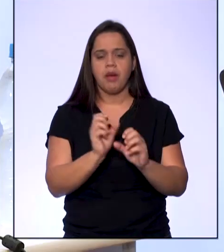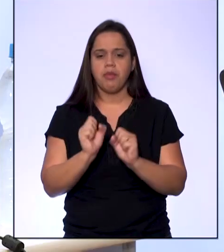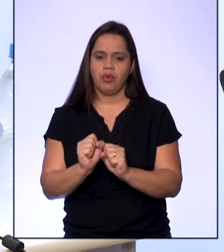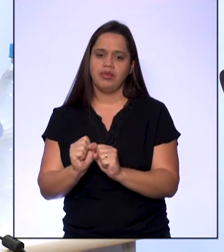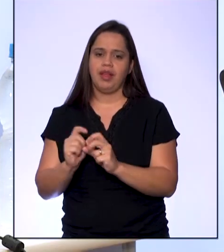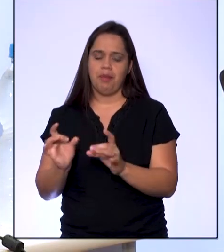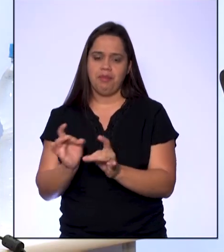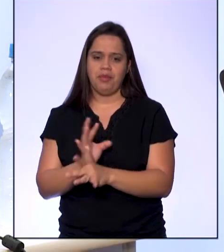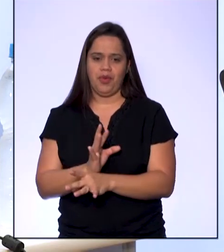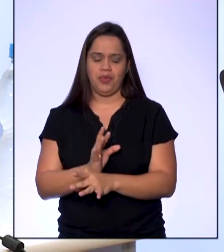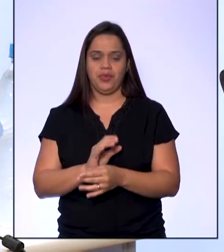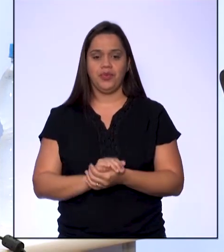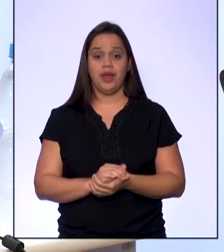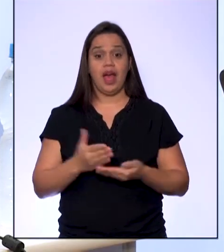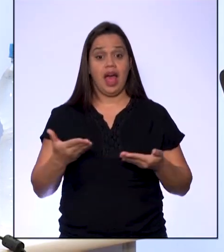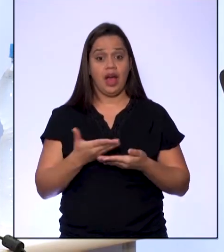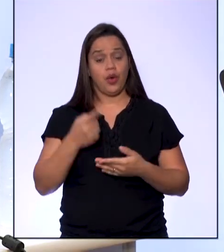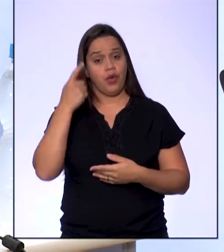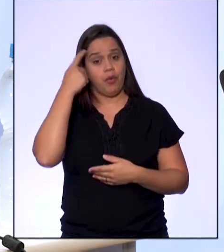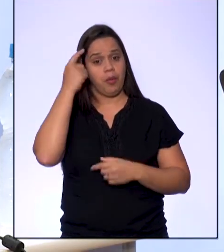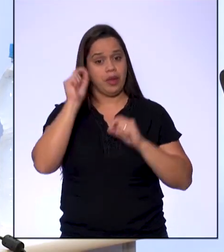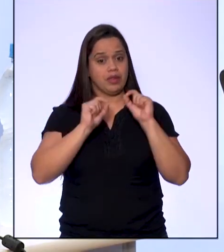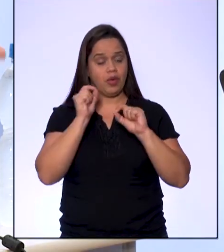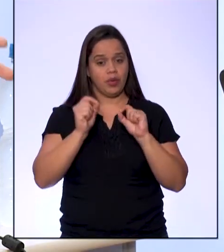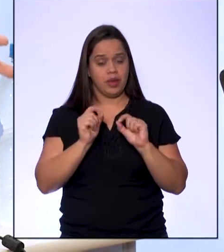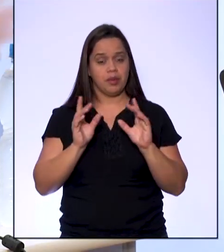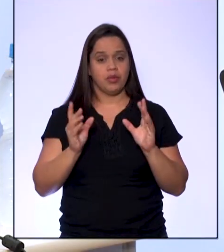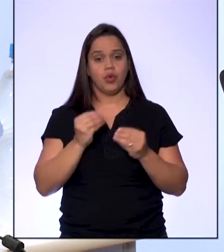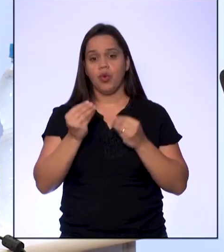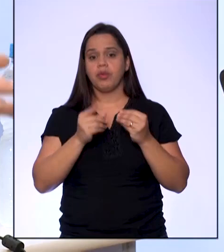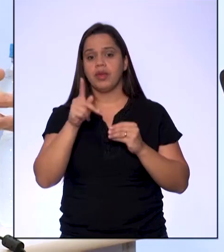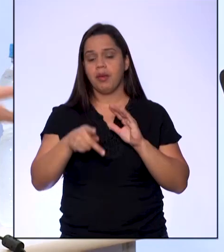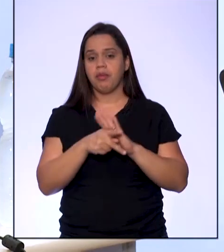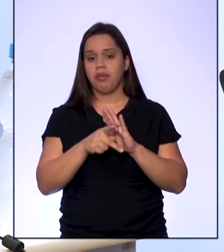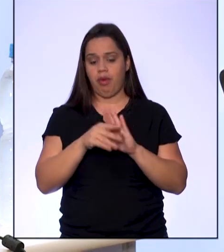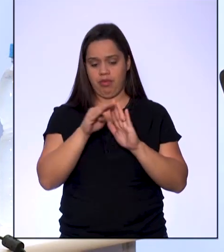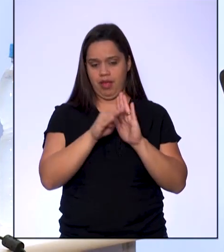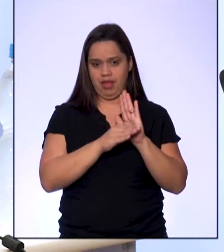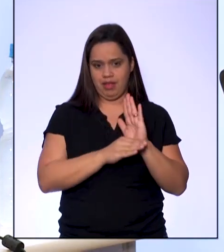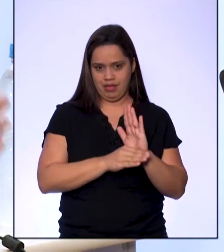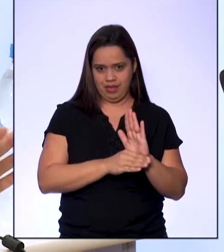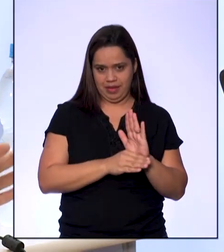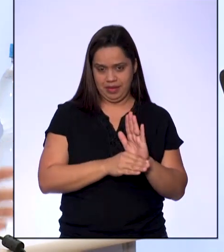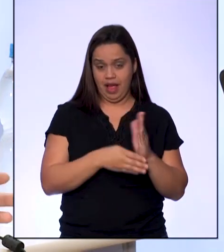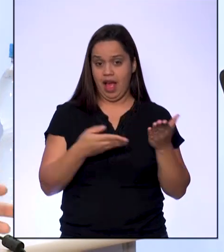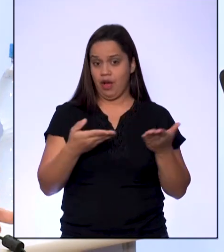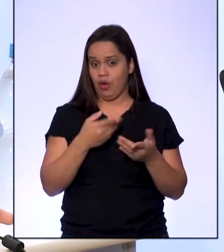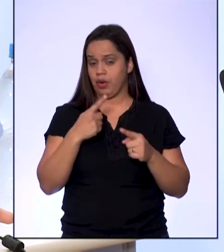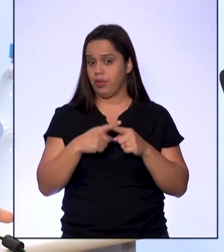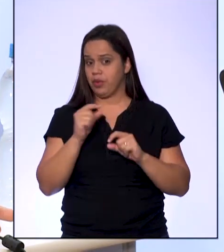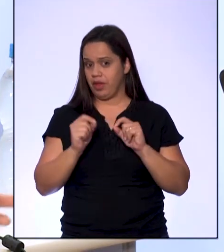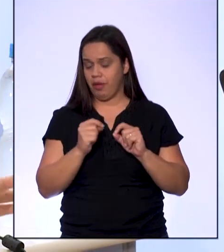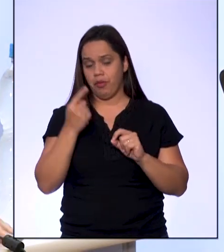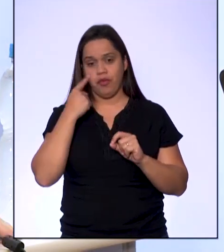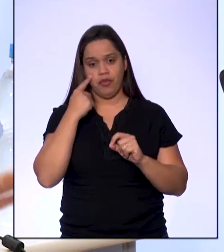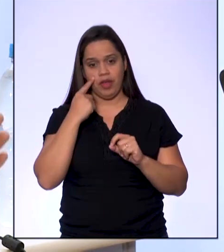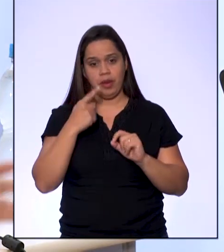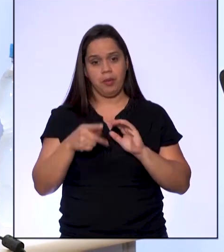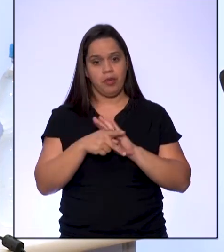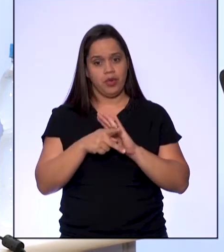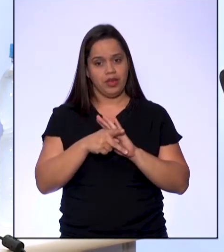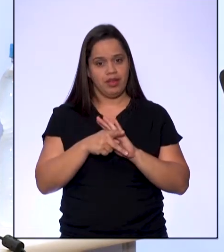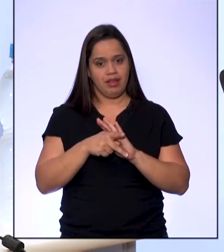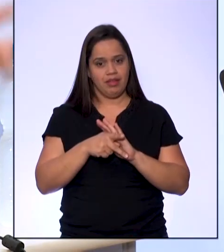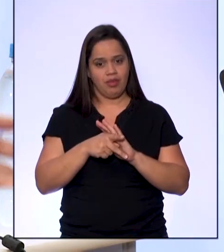agora na finalidade da receita, porque nós não vamos ficar falando só sobre abelha, sobre receita culinária, exatamente. até porque a nossa aula não é da Ana